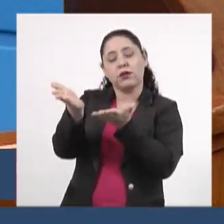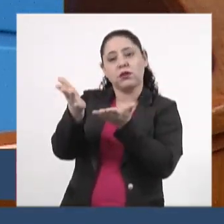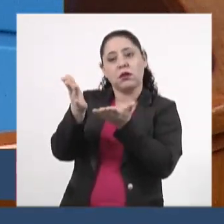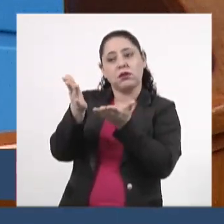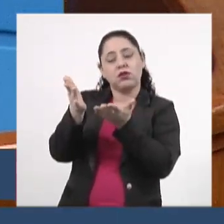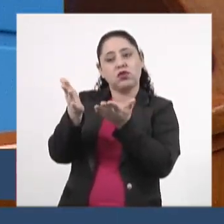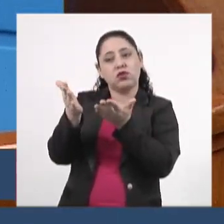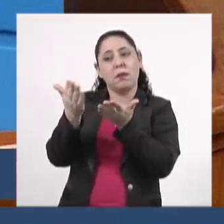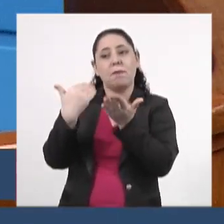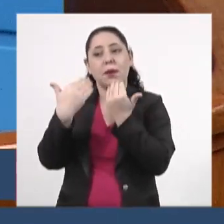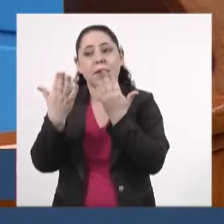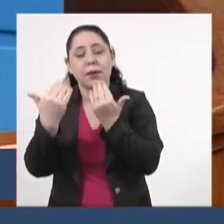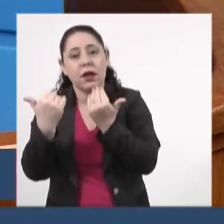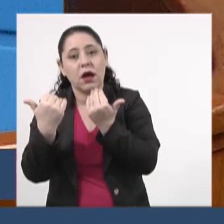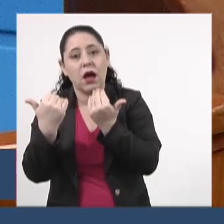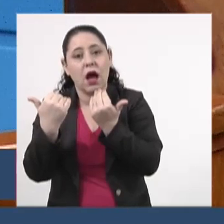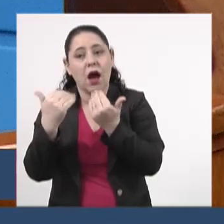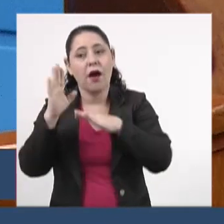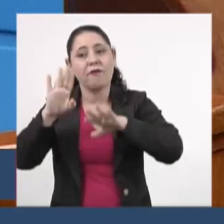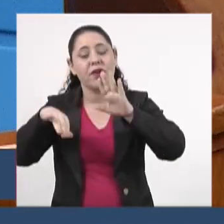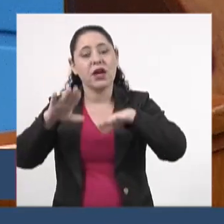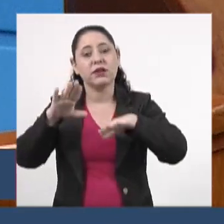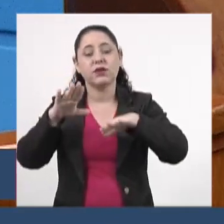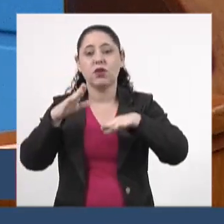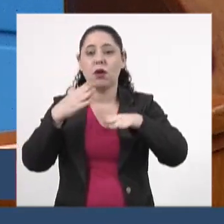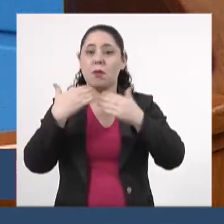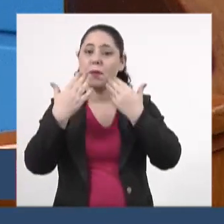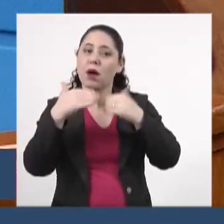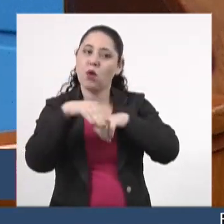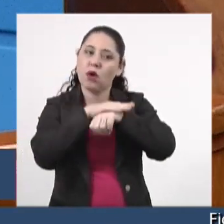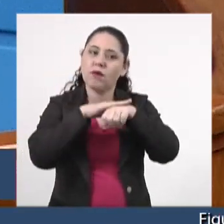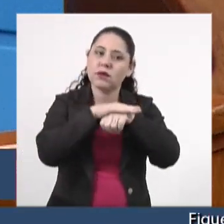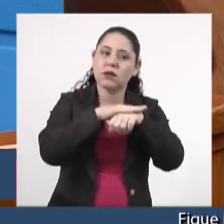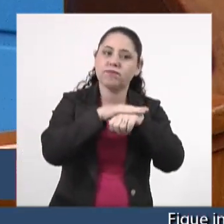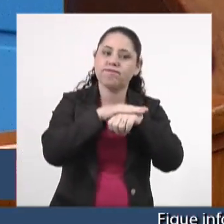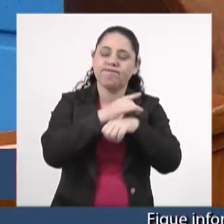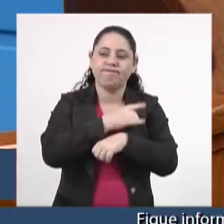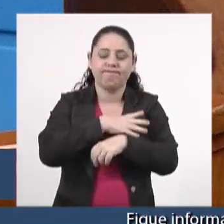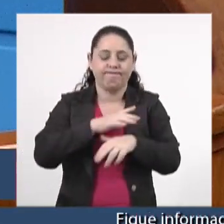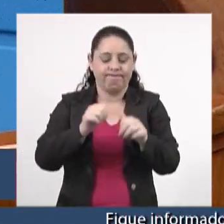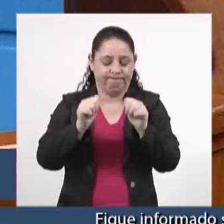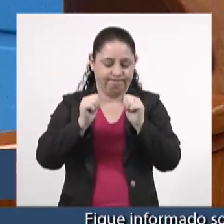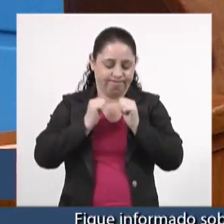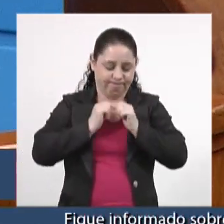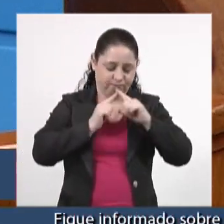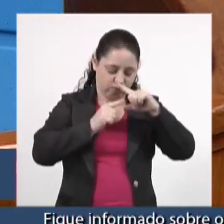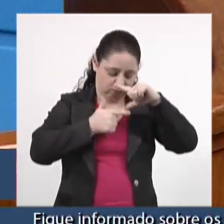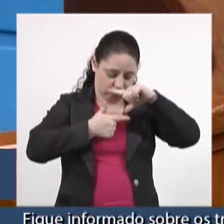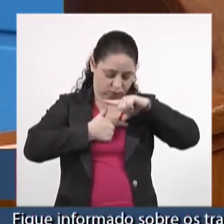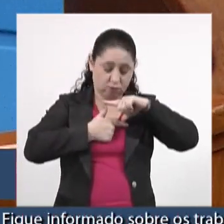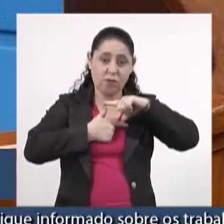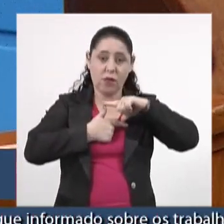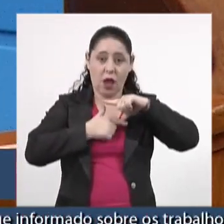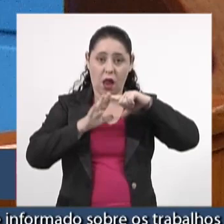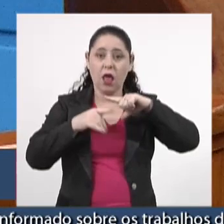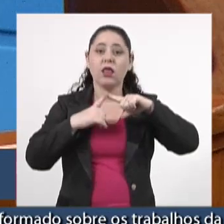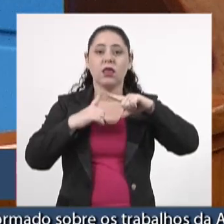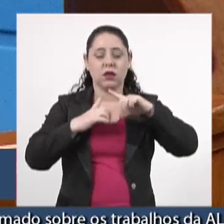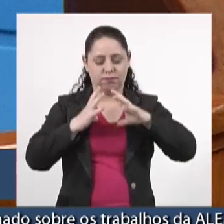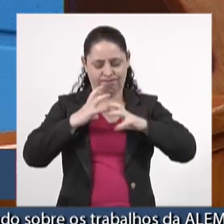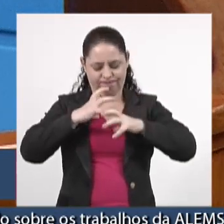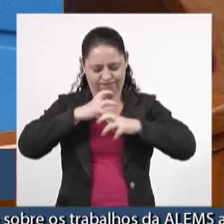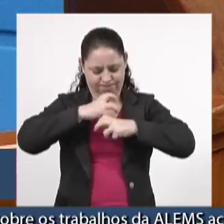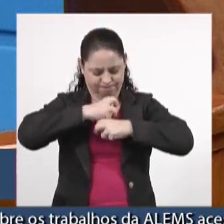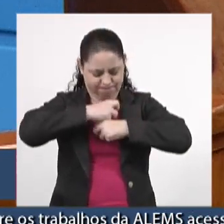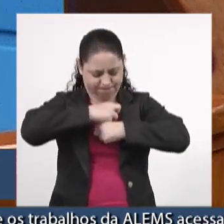medo de até uma simples conversa. Então, elas são muito acuadas. Né? Dentre outras consequências, tem a